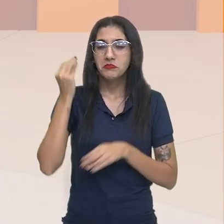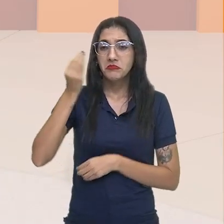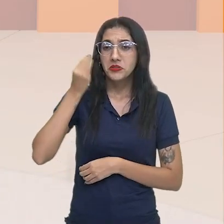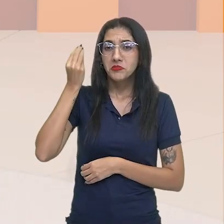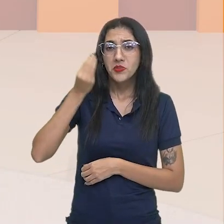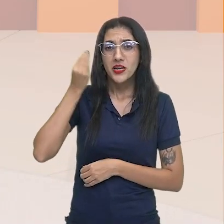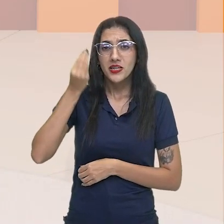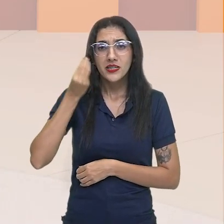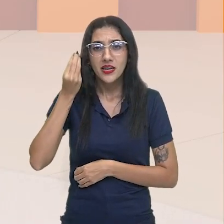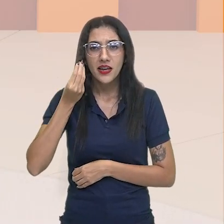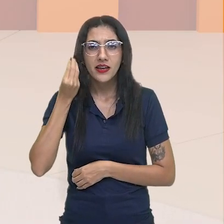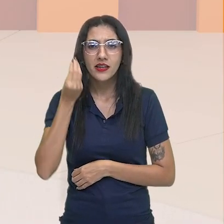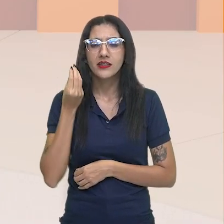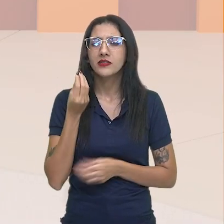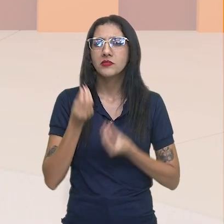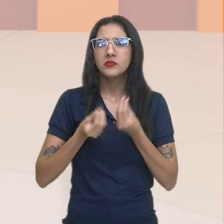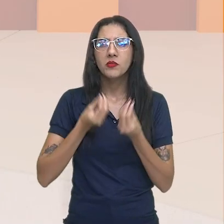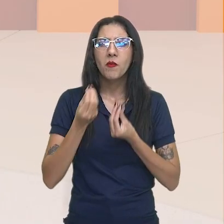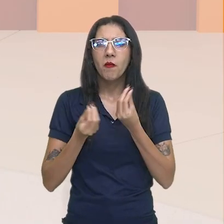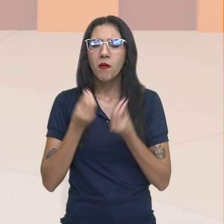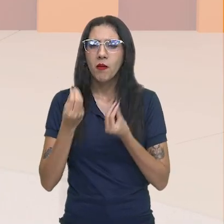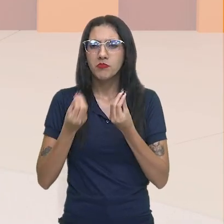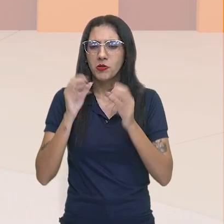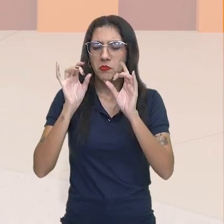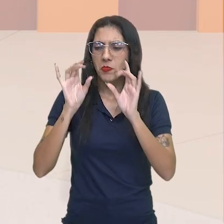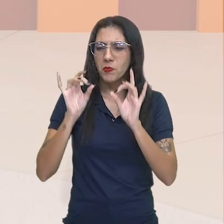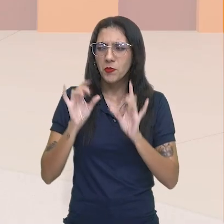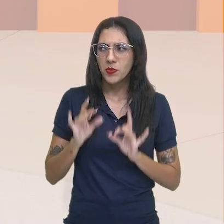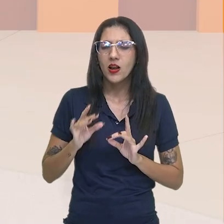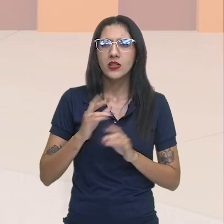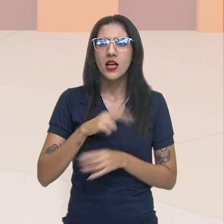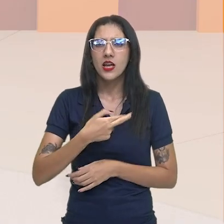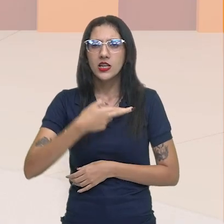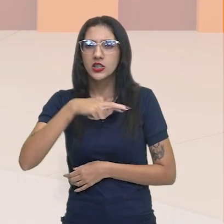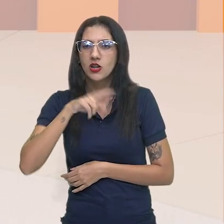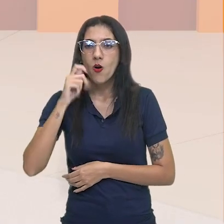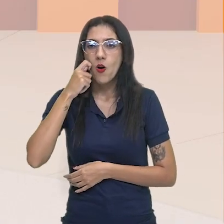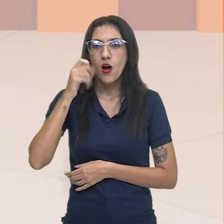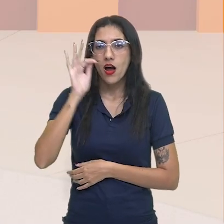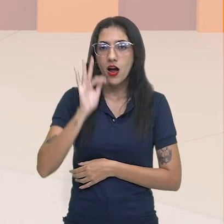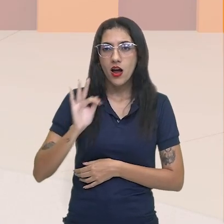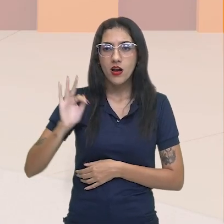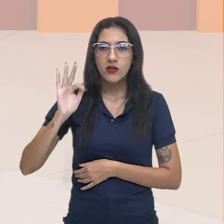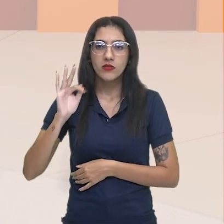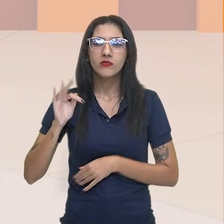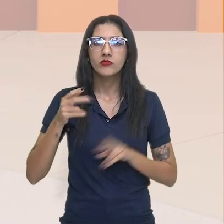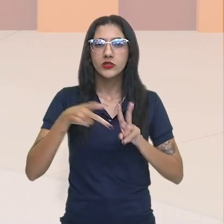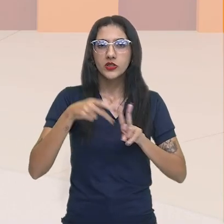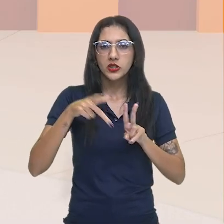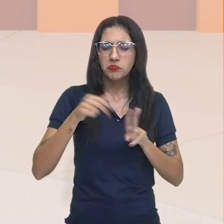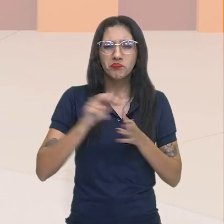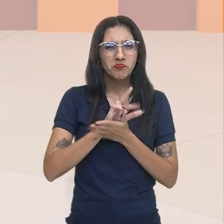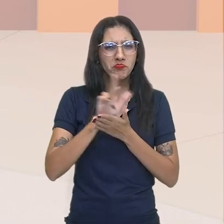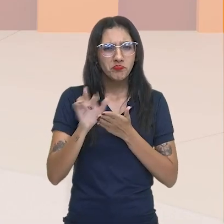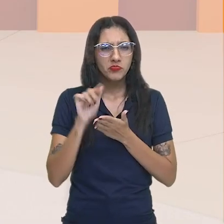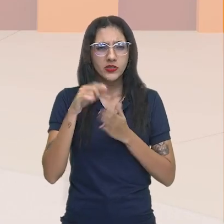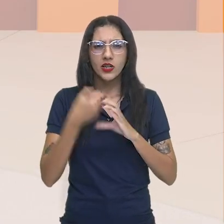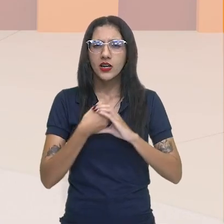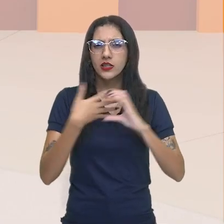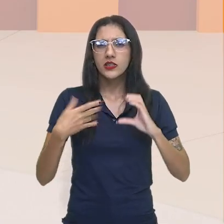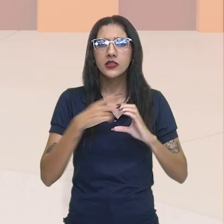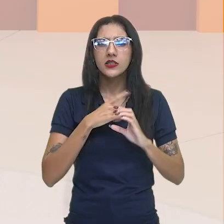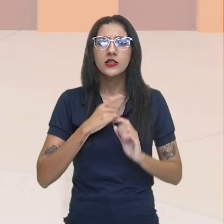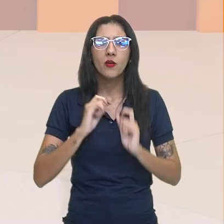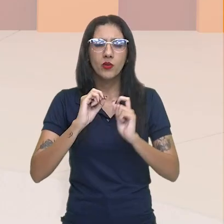controle das forças das encantarias afro-indígenas. Todos esses elementos responsáveis para